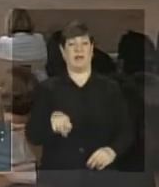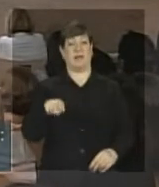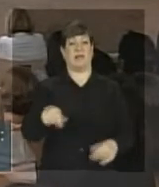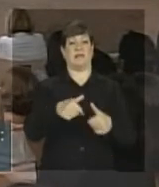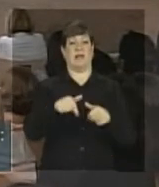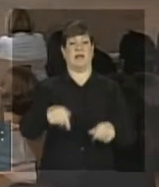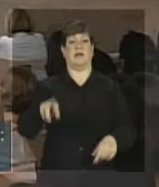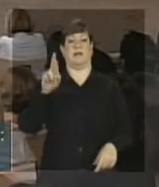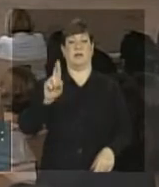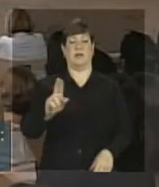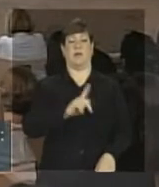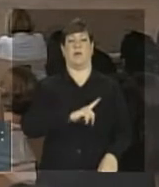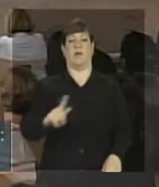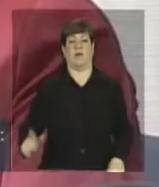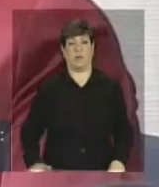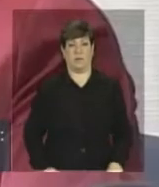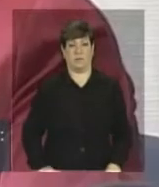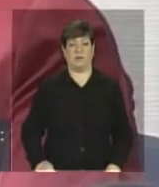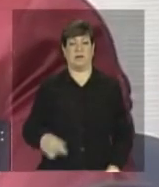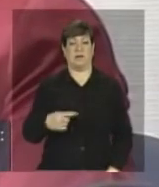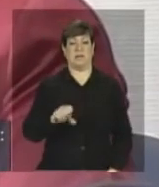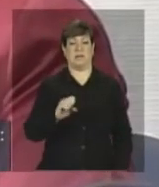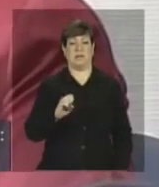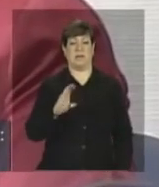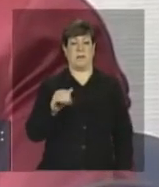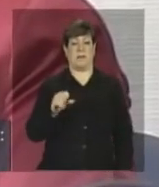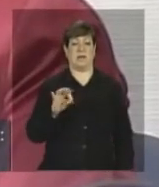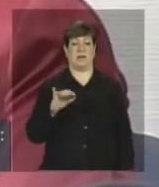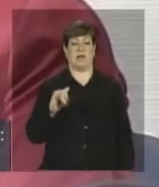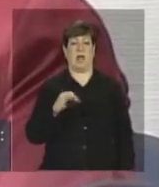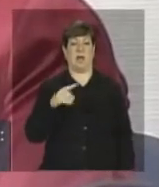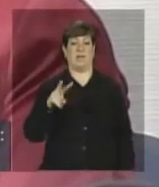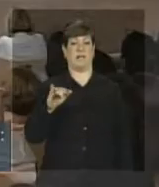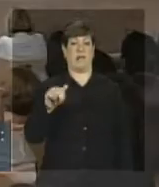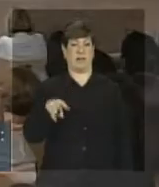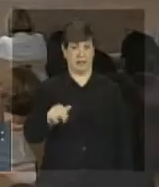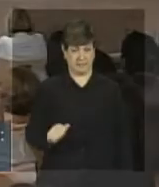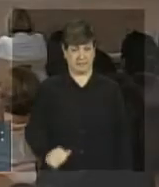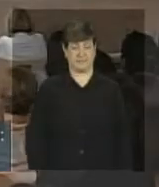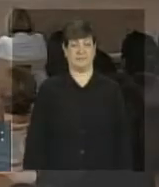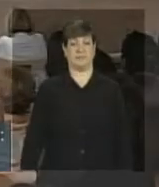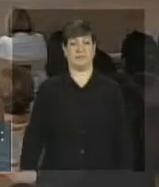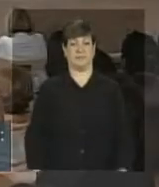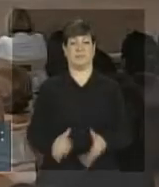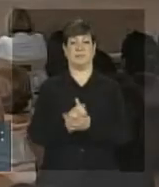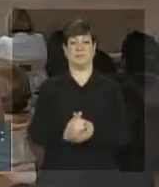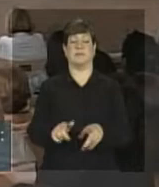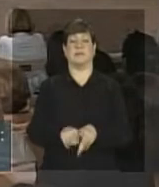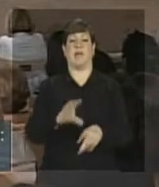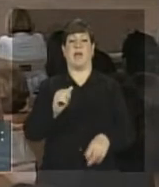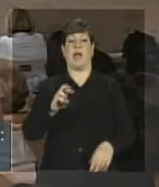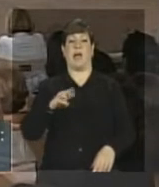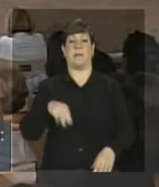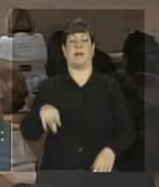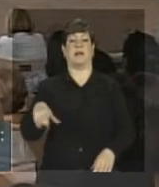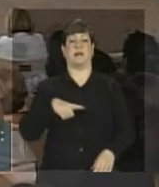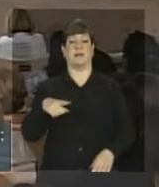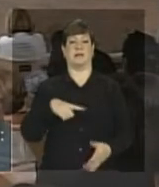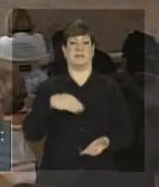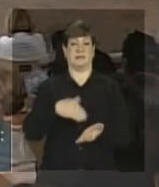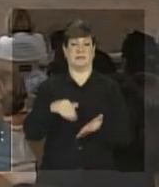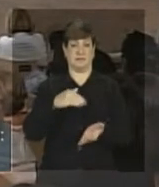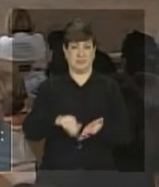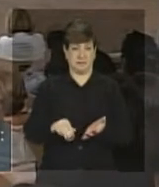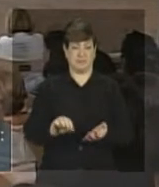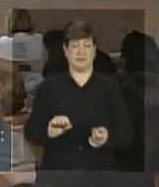representando o senhor governador Sebastião Viana. Carmen Foro, secretária de Mulheres da Confederação Nacional dos